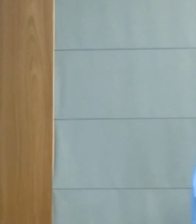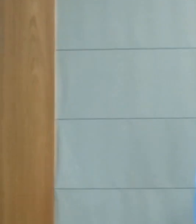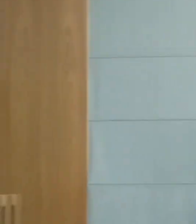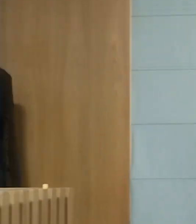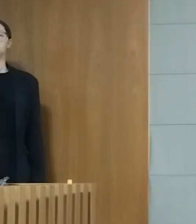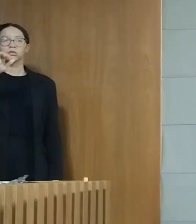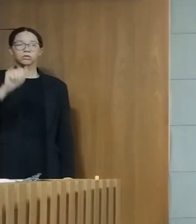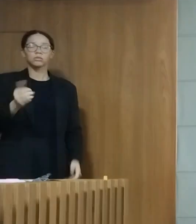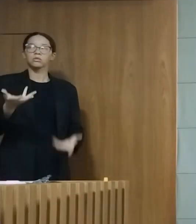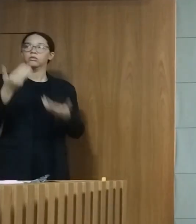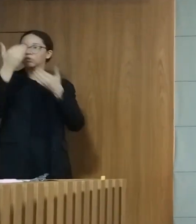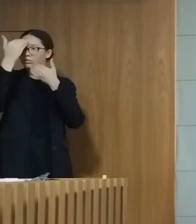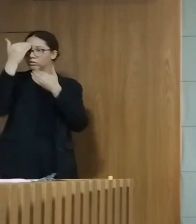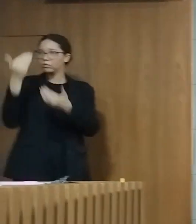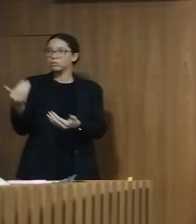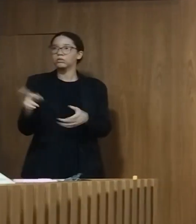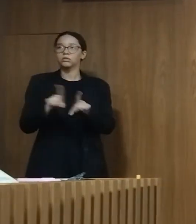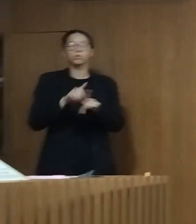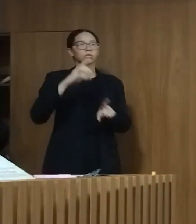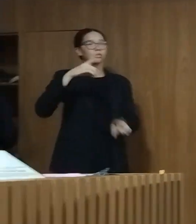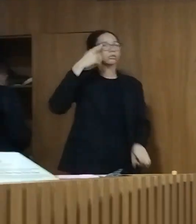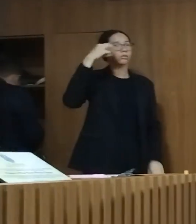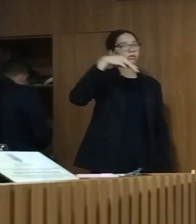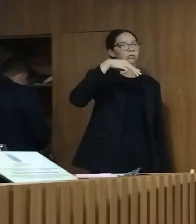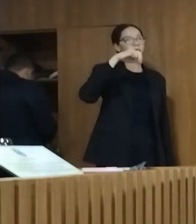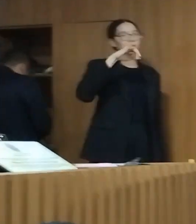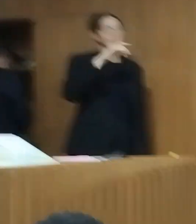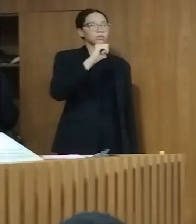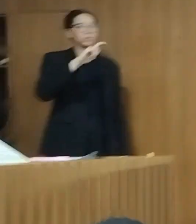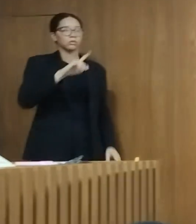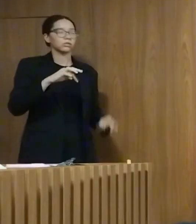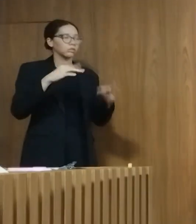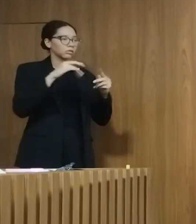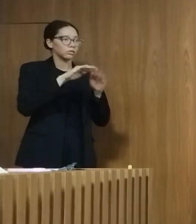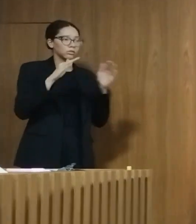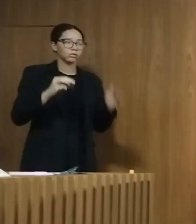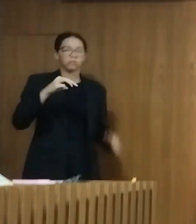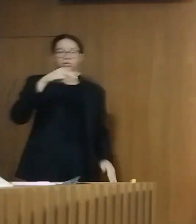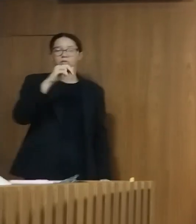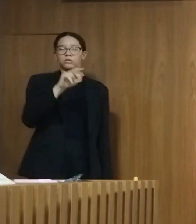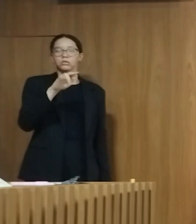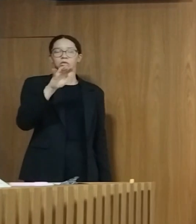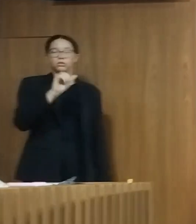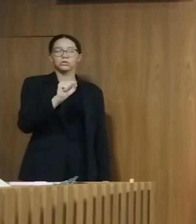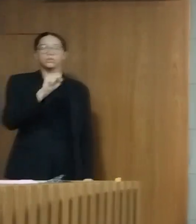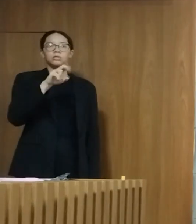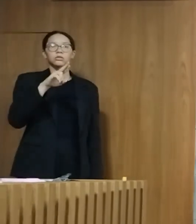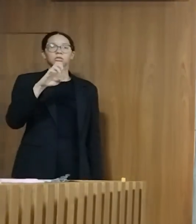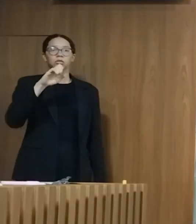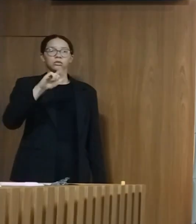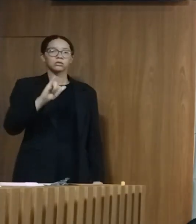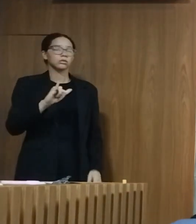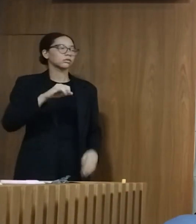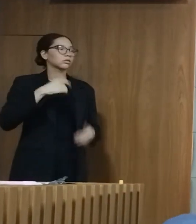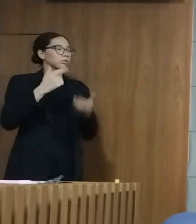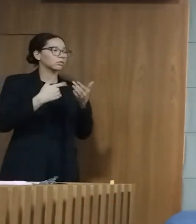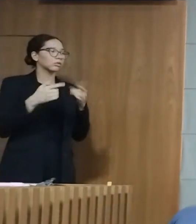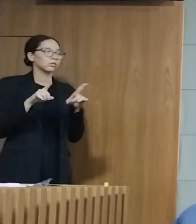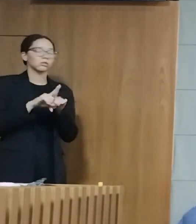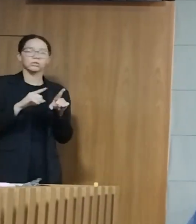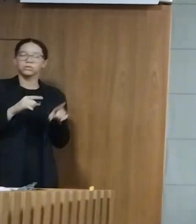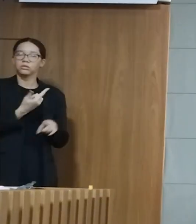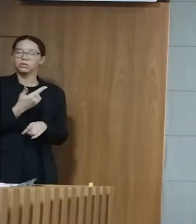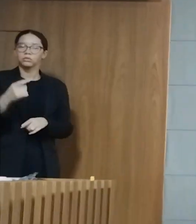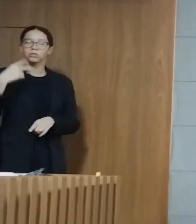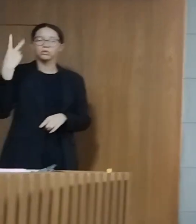quero agradecê-la, a deputada Mical, a todos da mesa, meu amigo Mário, a irmã Sueli, escreveu junto comigo, todos os outros